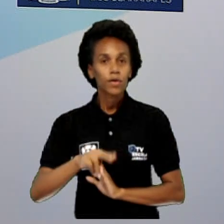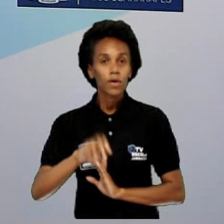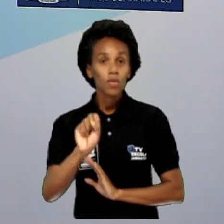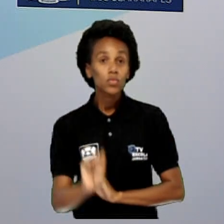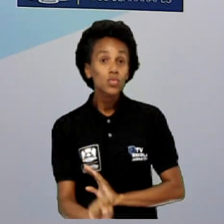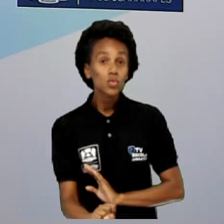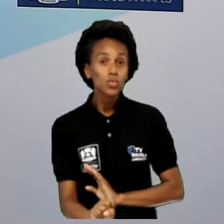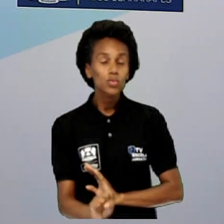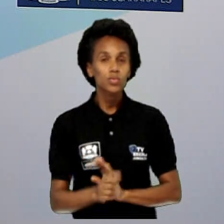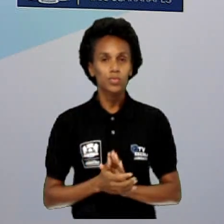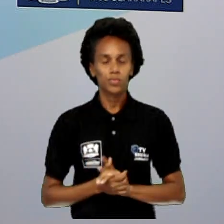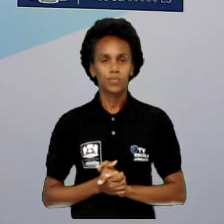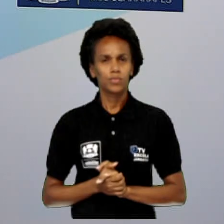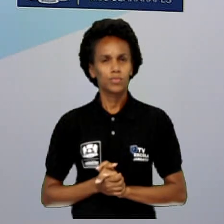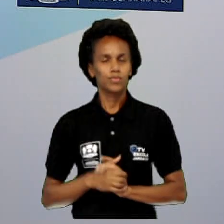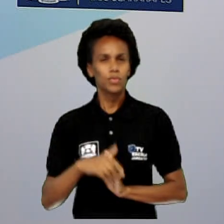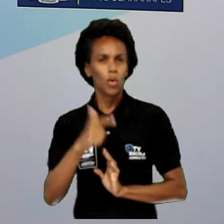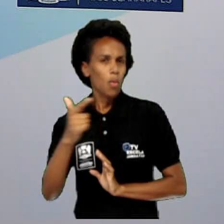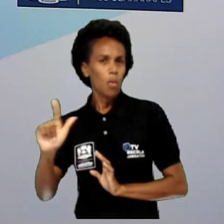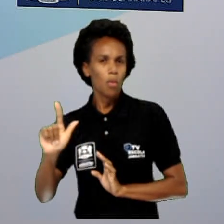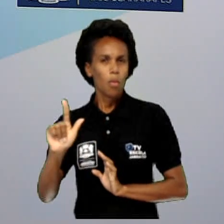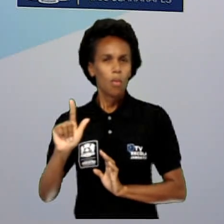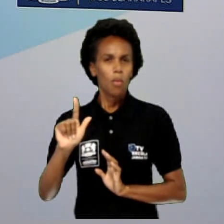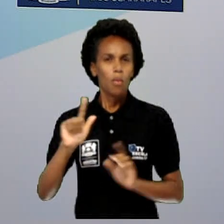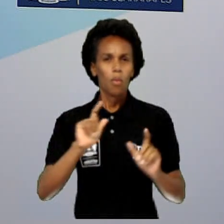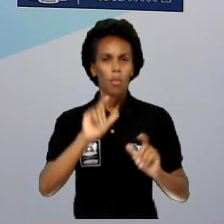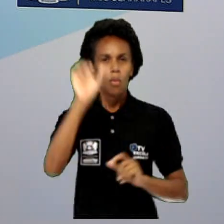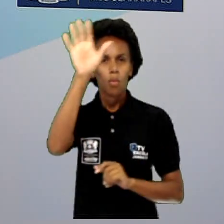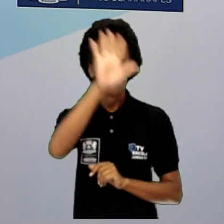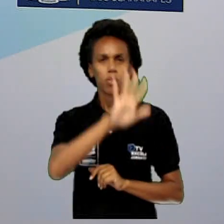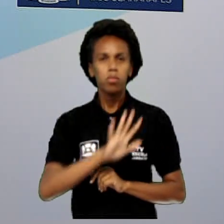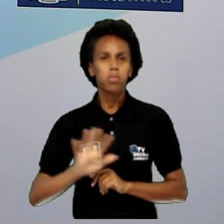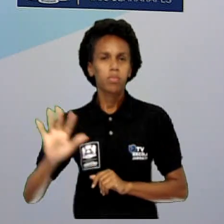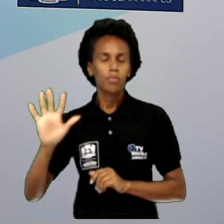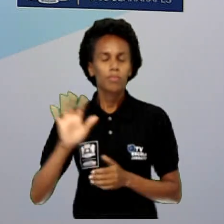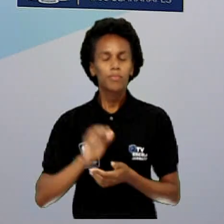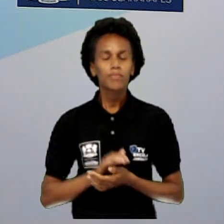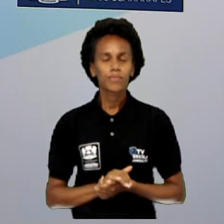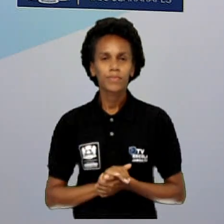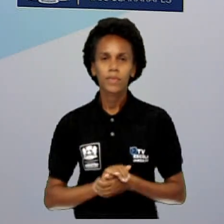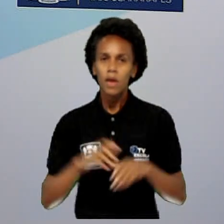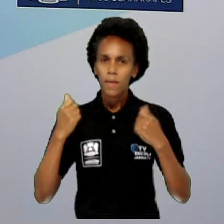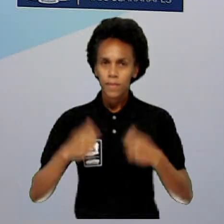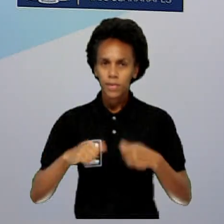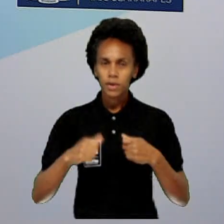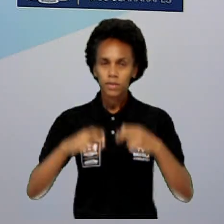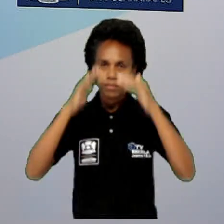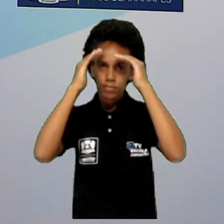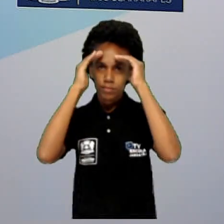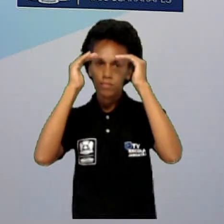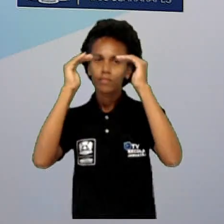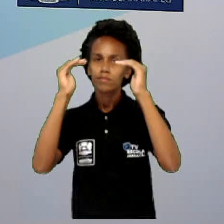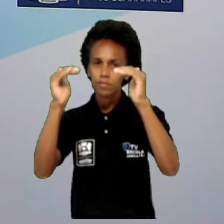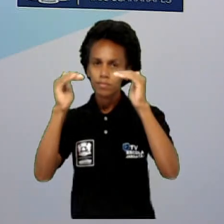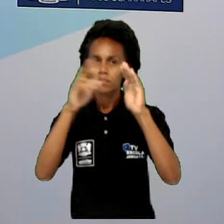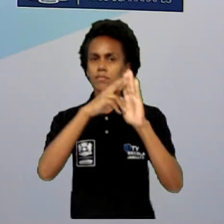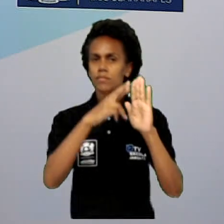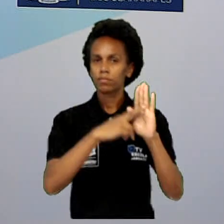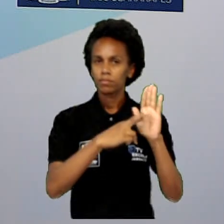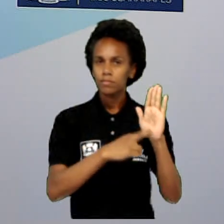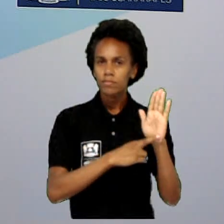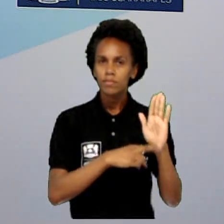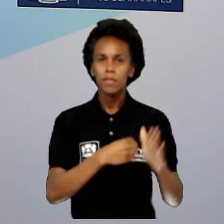precisa respeitar as regras de convivência. Afinal de contas, estamos convivendo com outras pessoas.